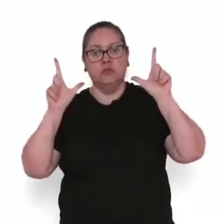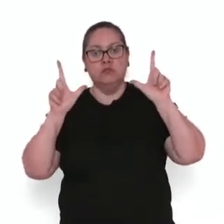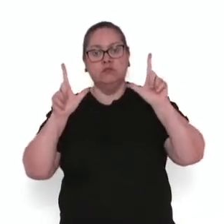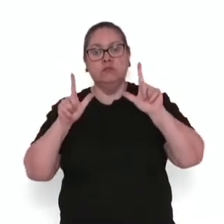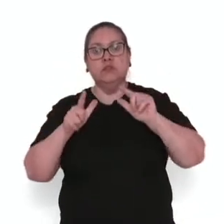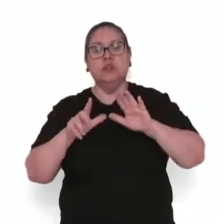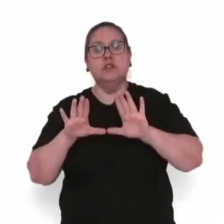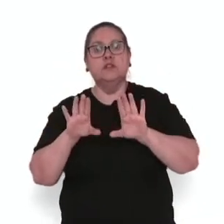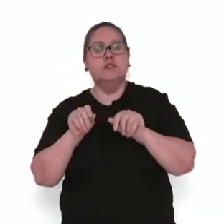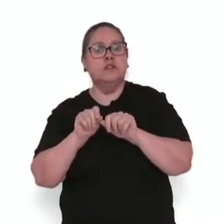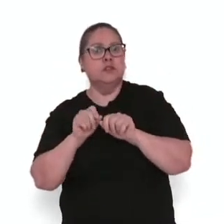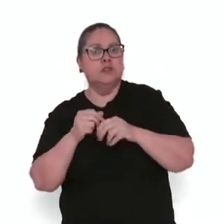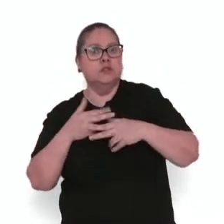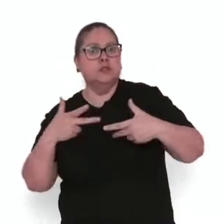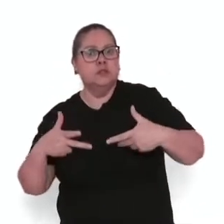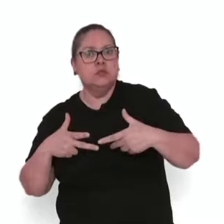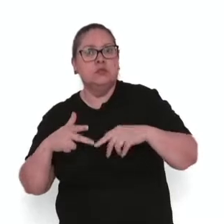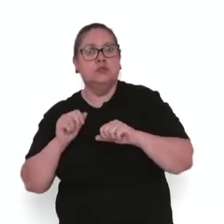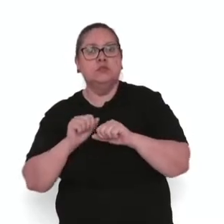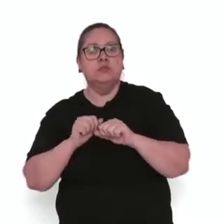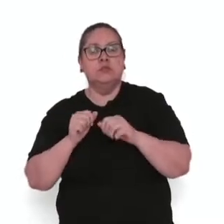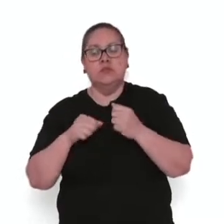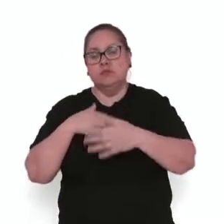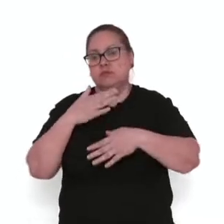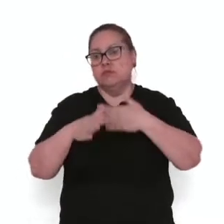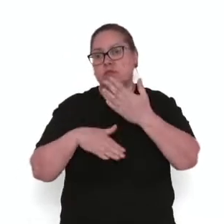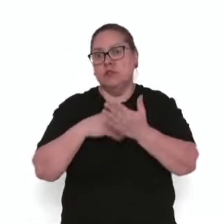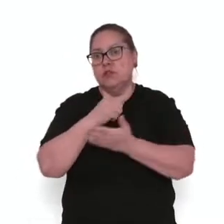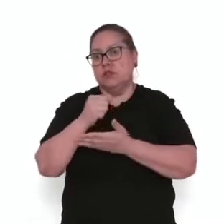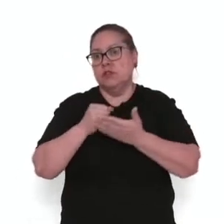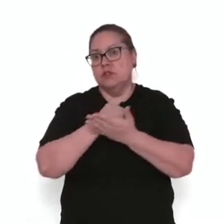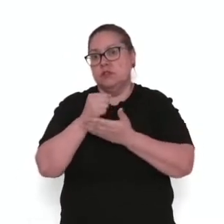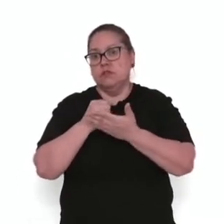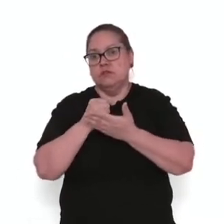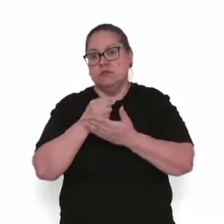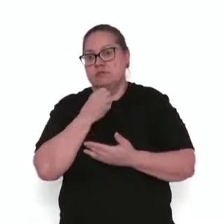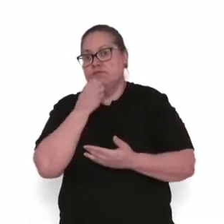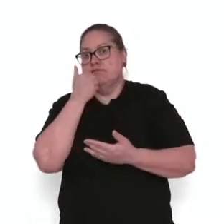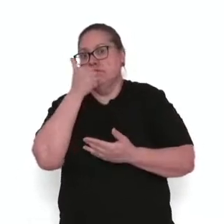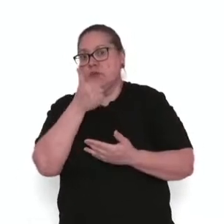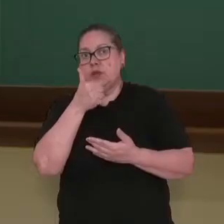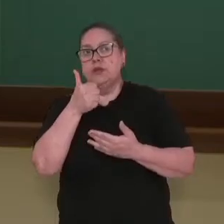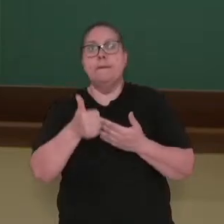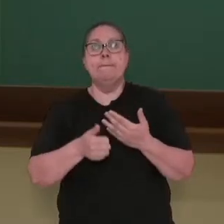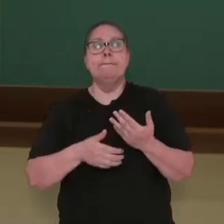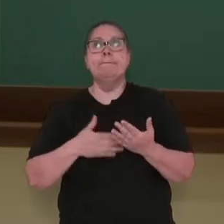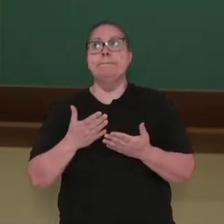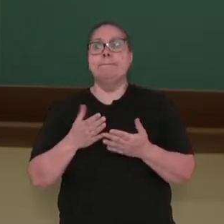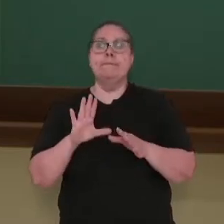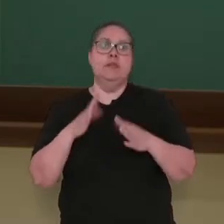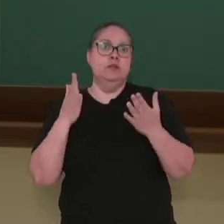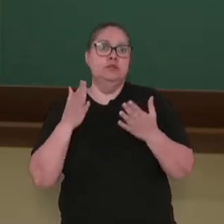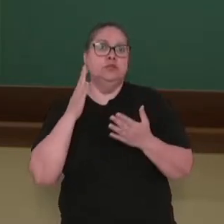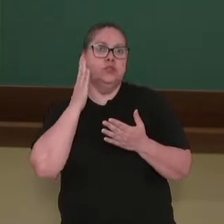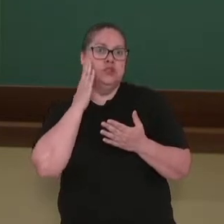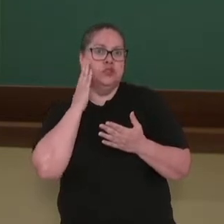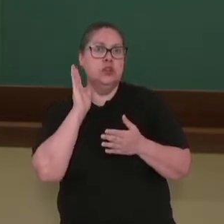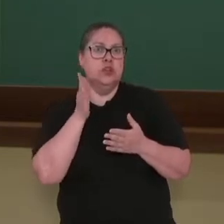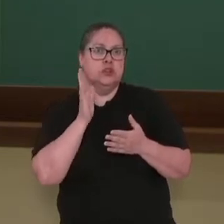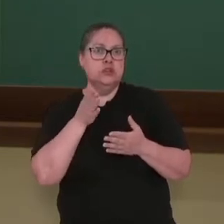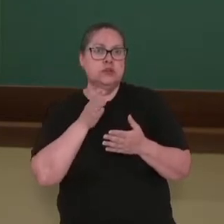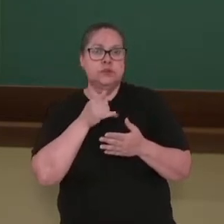proatividade, além de desenvolvermos hábitos básicos de eficácia. Então, vocês já ouviram por aí,